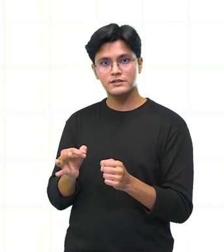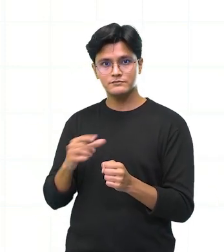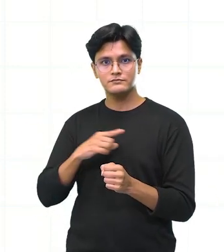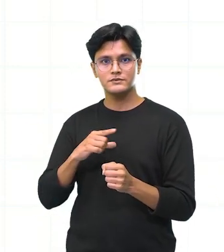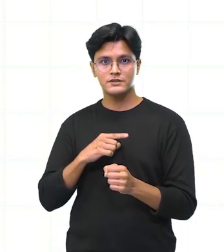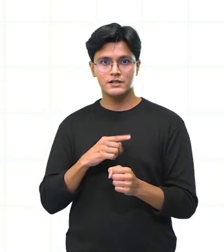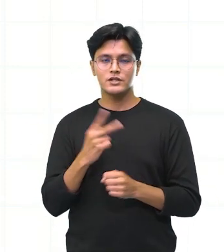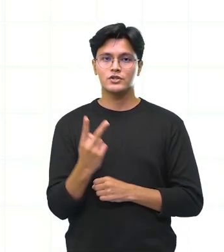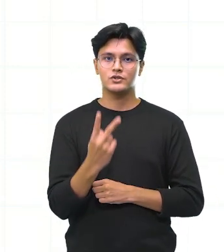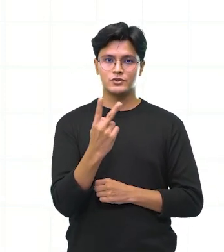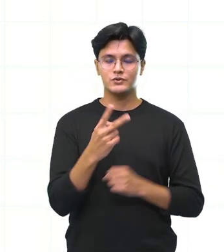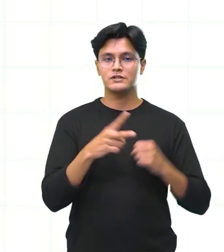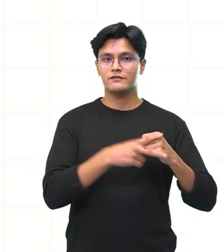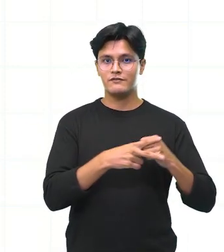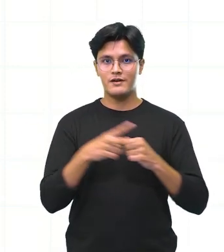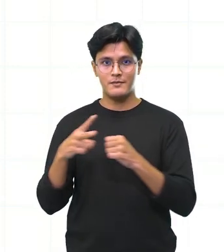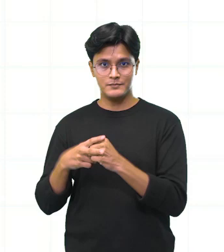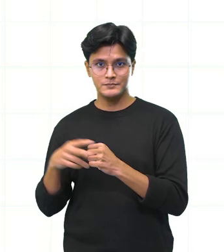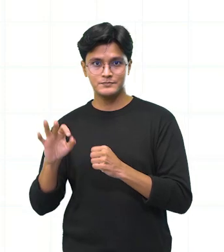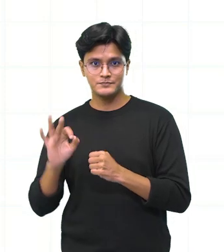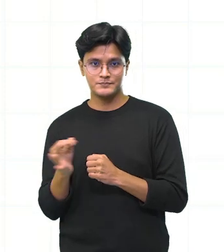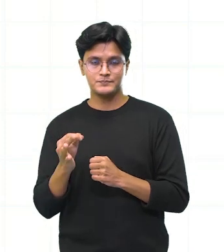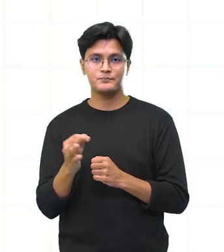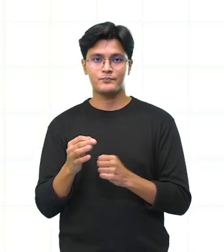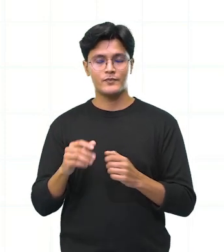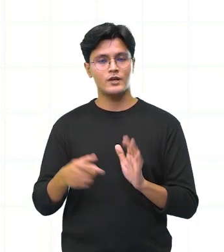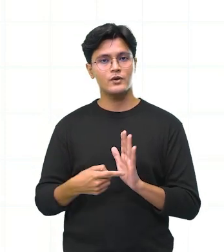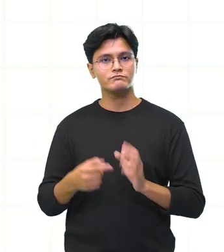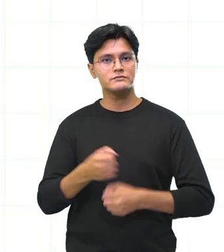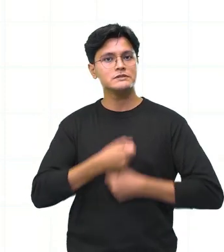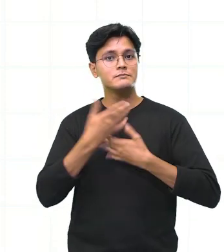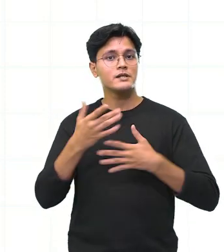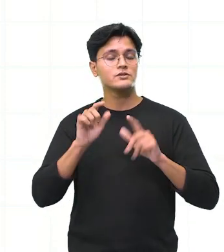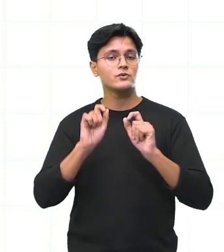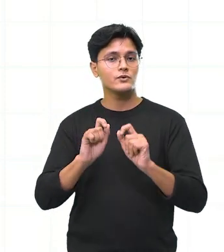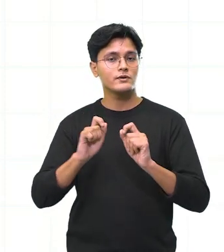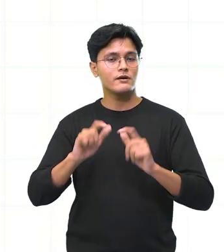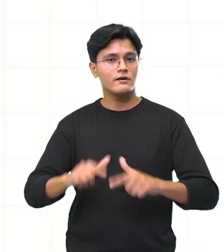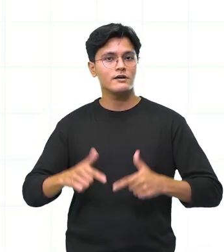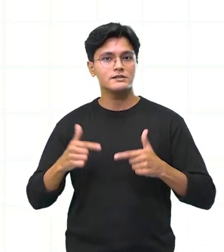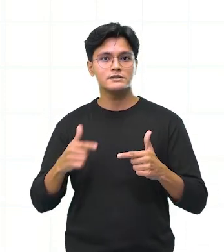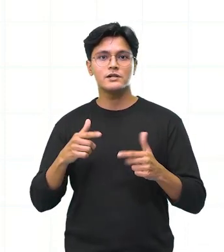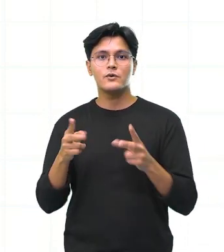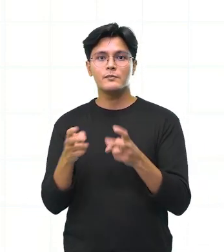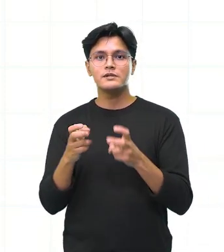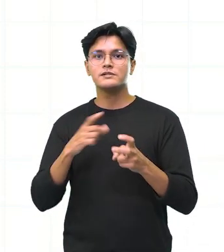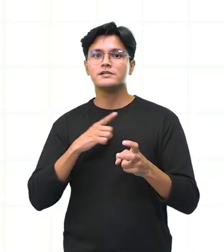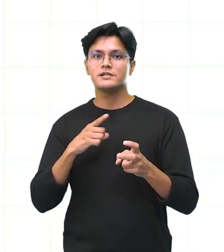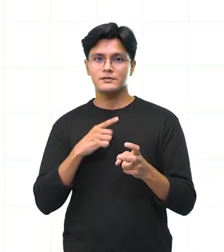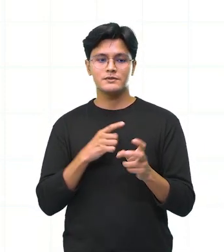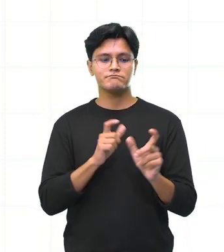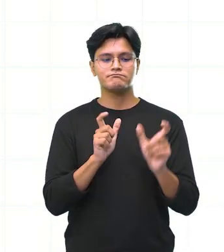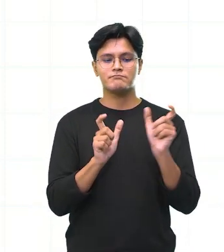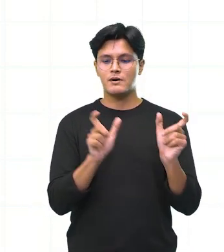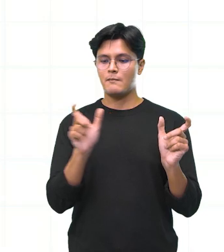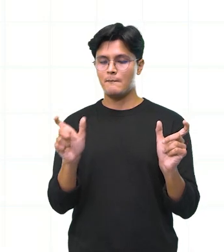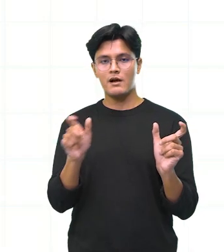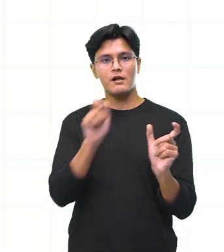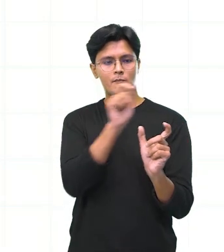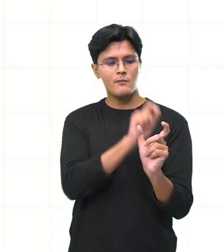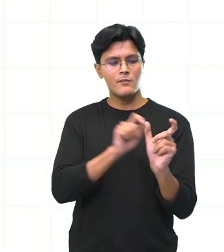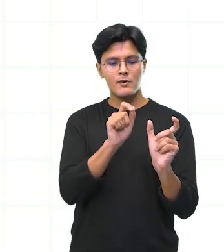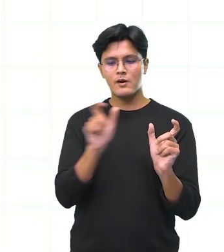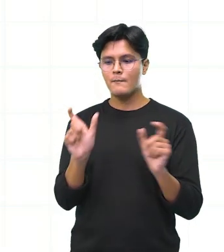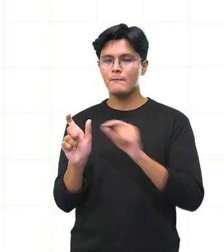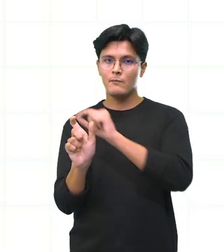verbo. São palavras que indicam ação. Percebam aí que todas essas palavras que eu tô circulando, dizendo que é